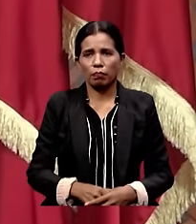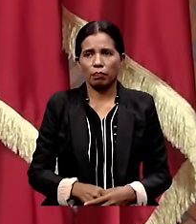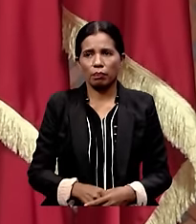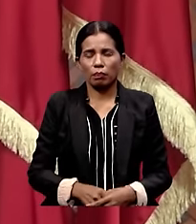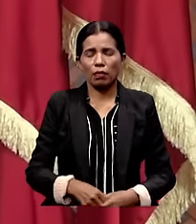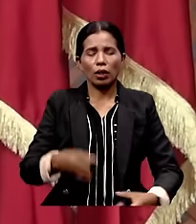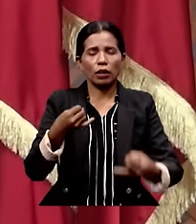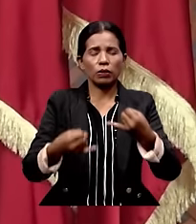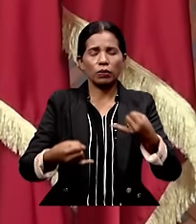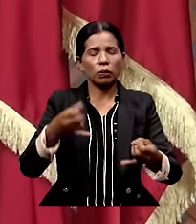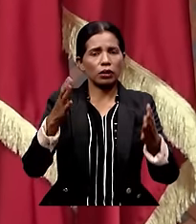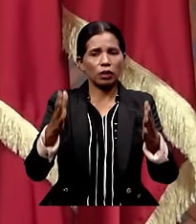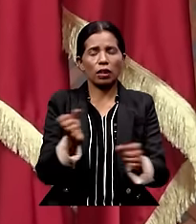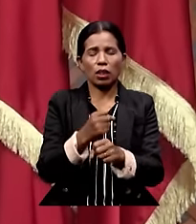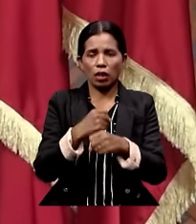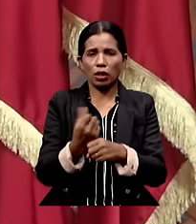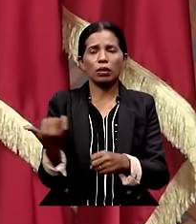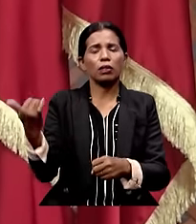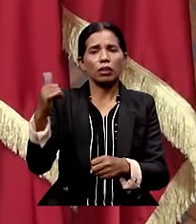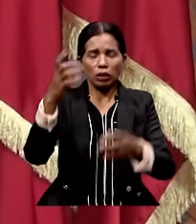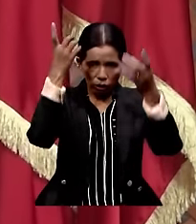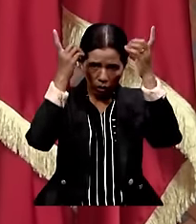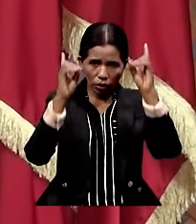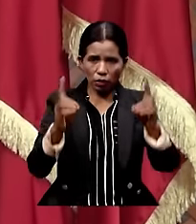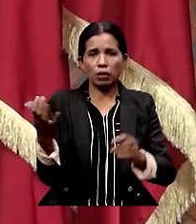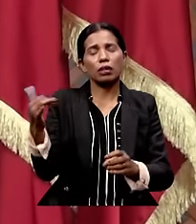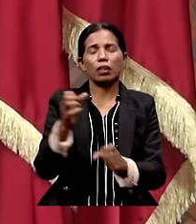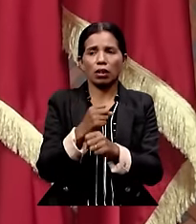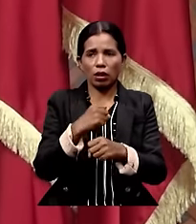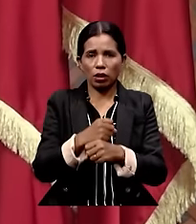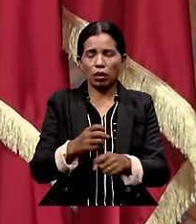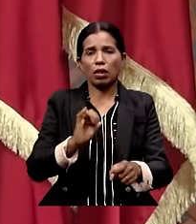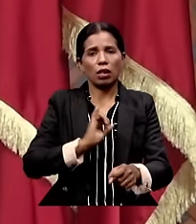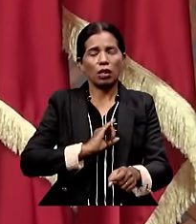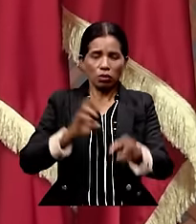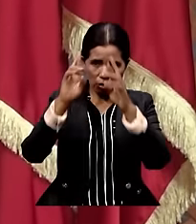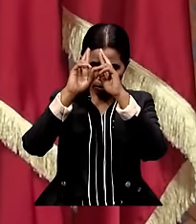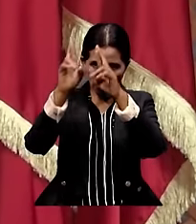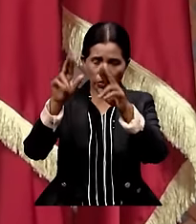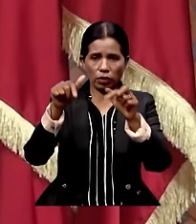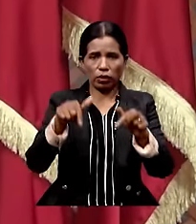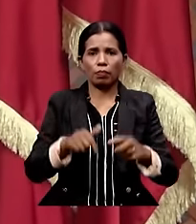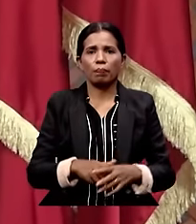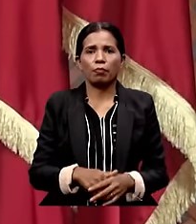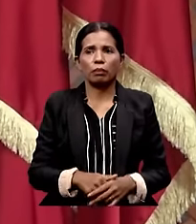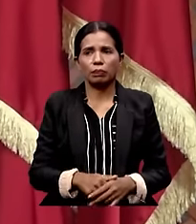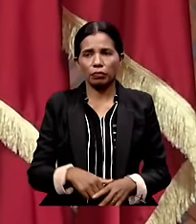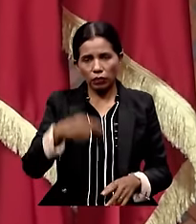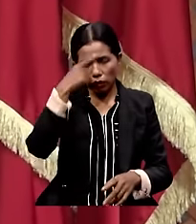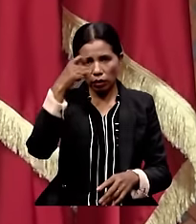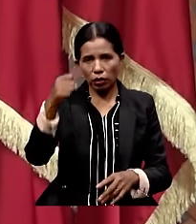Juiz Sirralo, decisão deve ser Sirralo. Ao respeito também. Também é